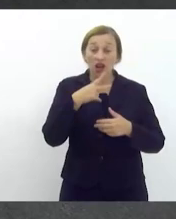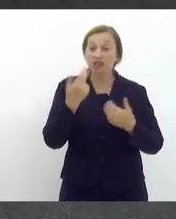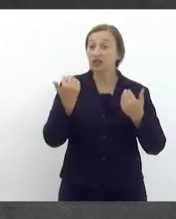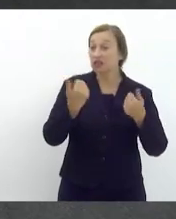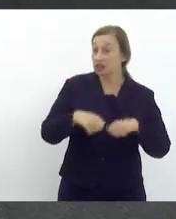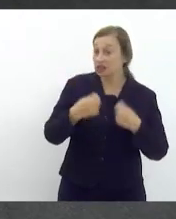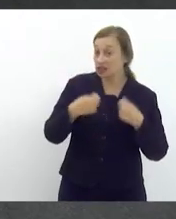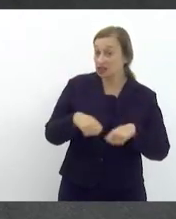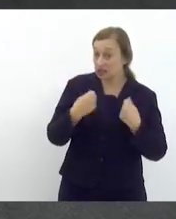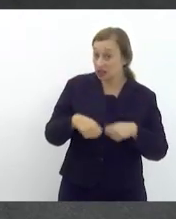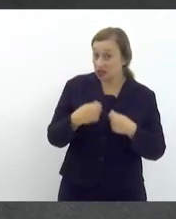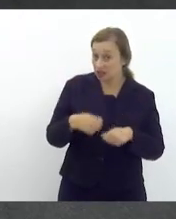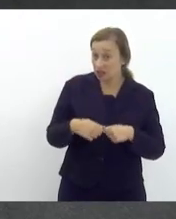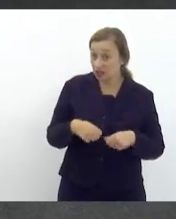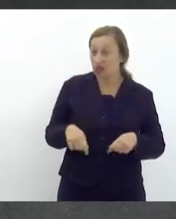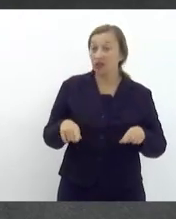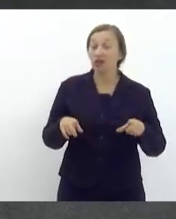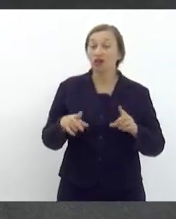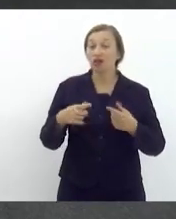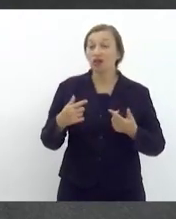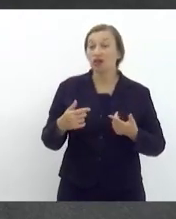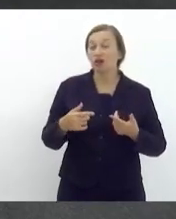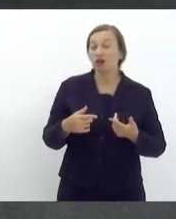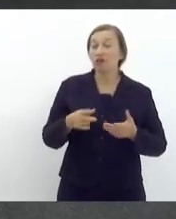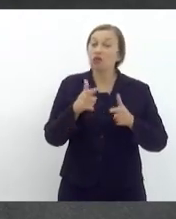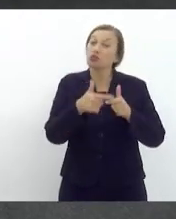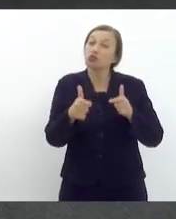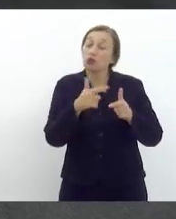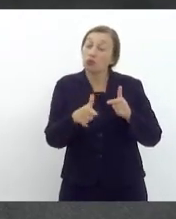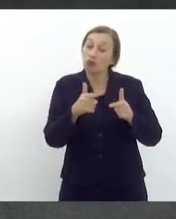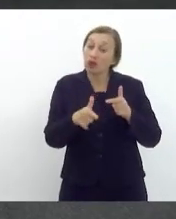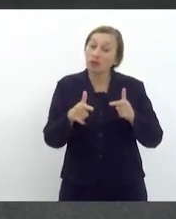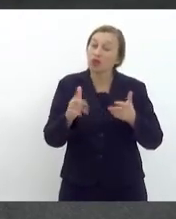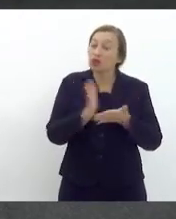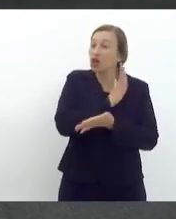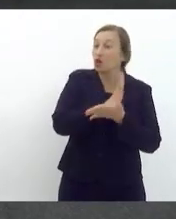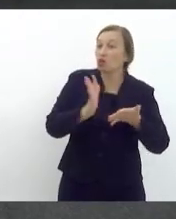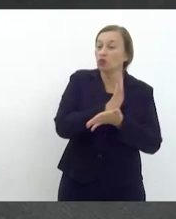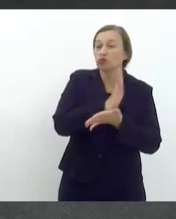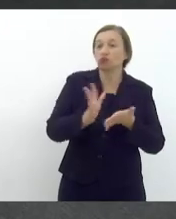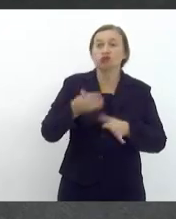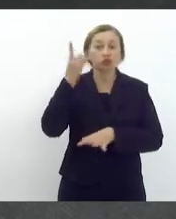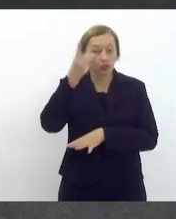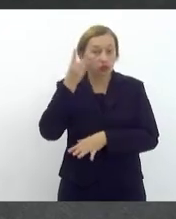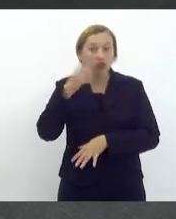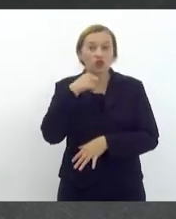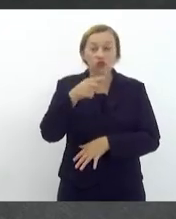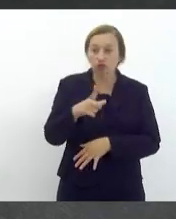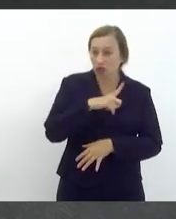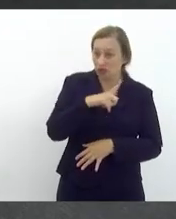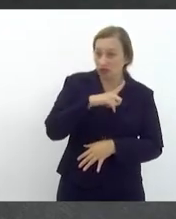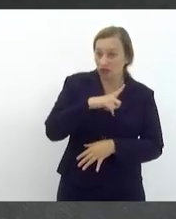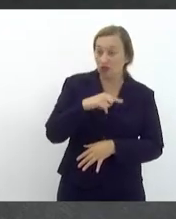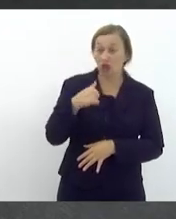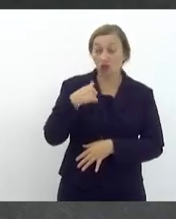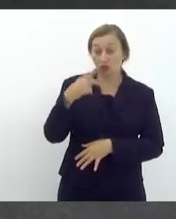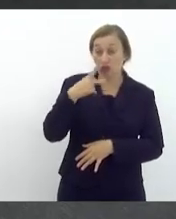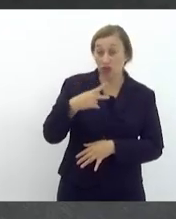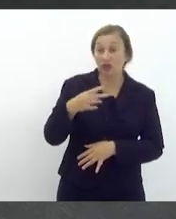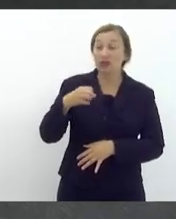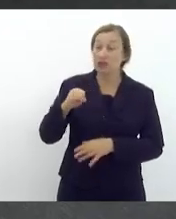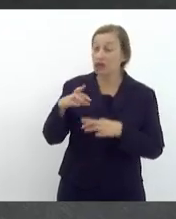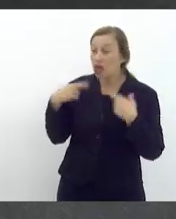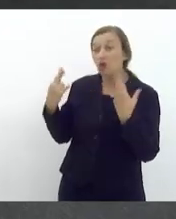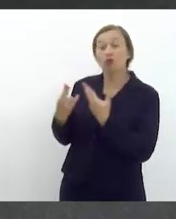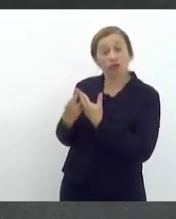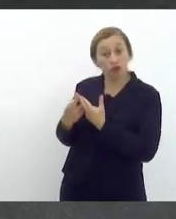de trazermos também a luz sobre os problemas e algum Deputado ou Deputado que tiver dúvida aqui do que eu tô falando se